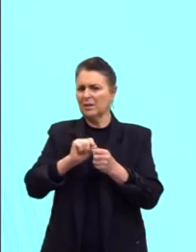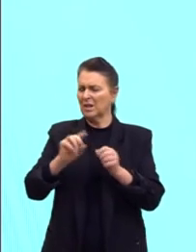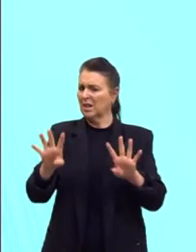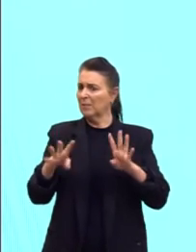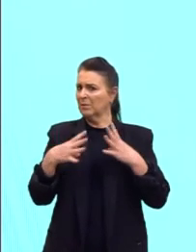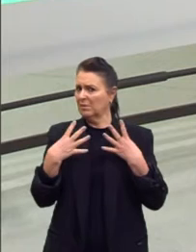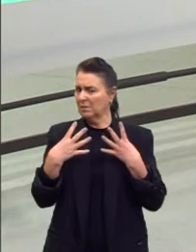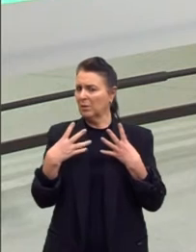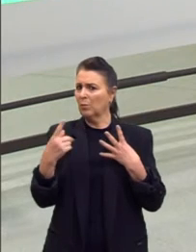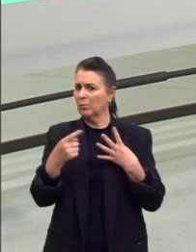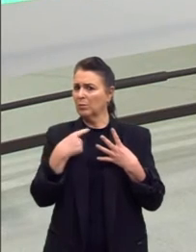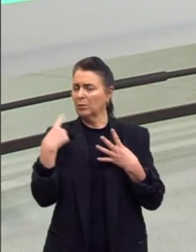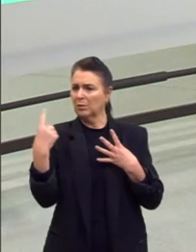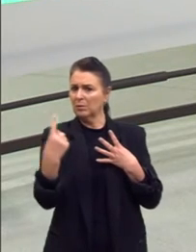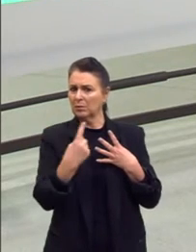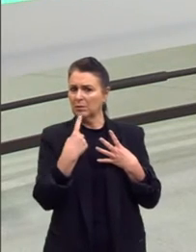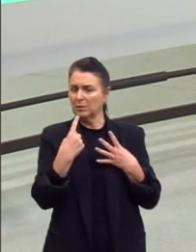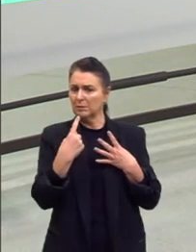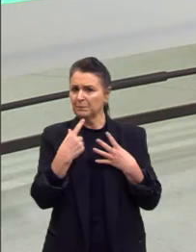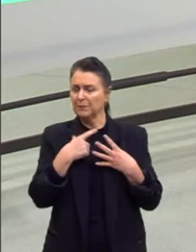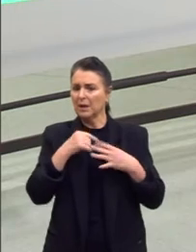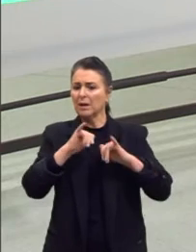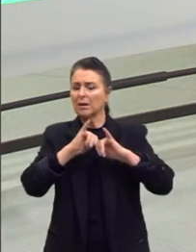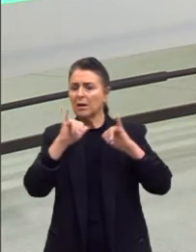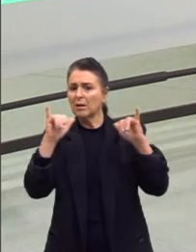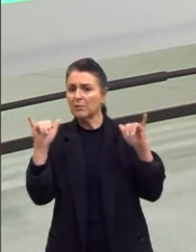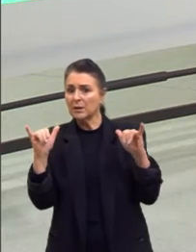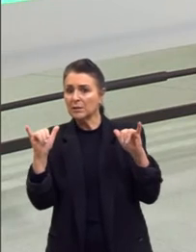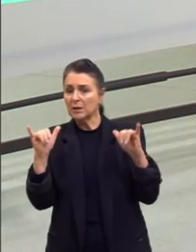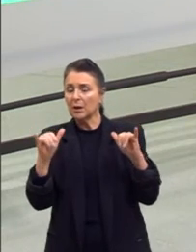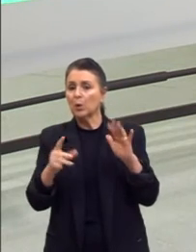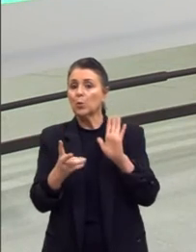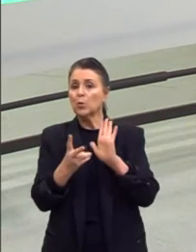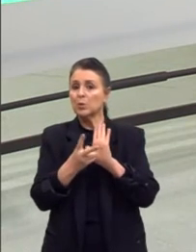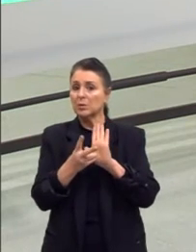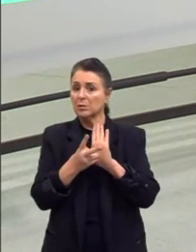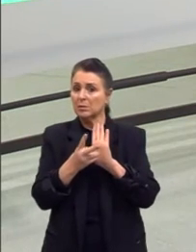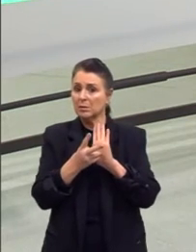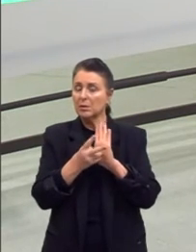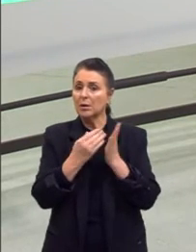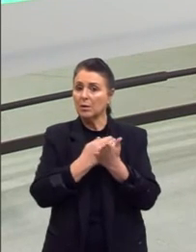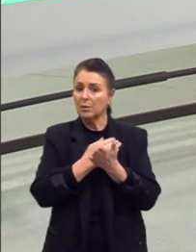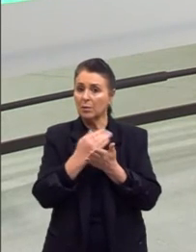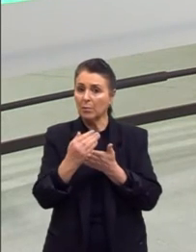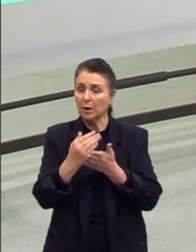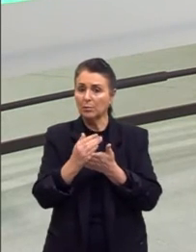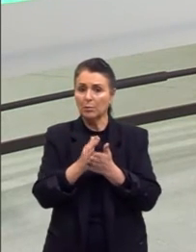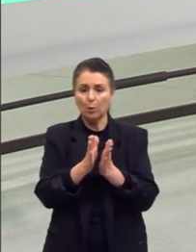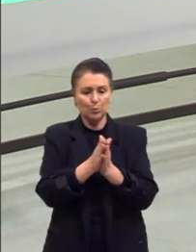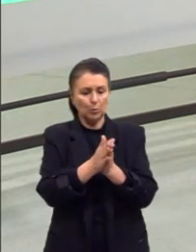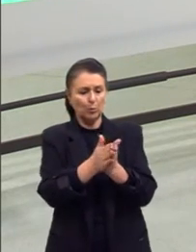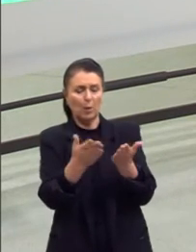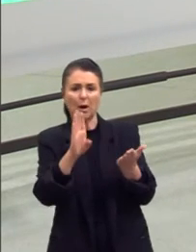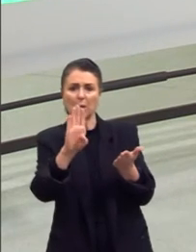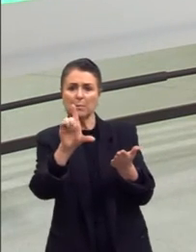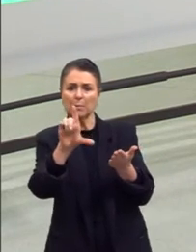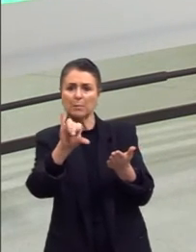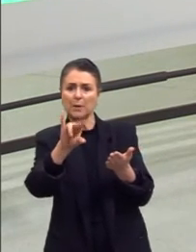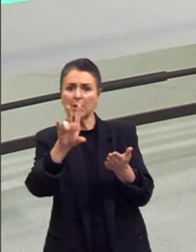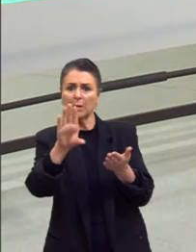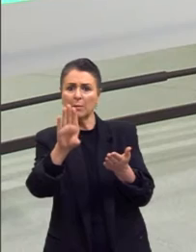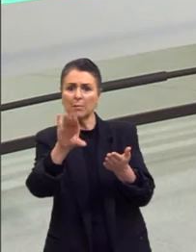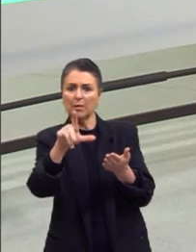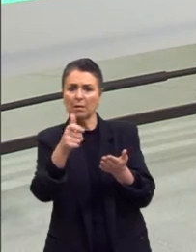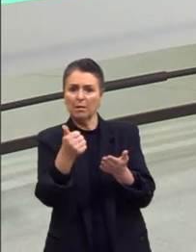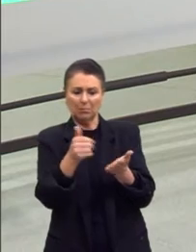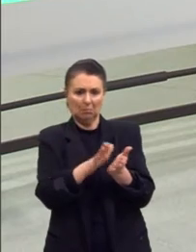essa esse plurinacional ele ele coloca né os os indígenas eles entram com uma Bíblia na mão quebram tudo não mas